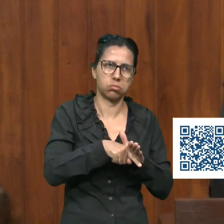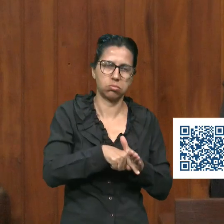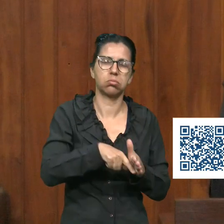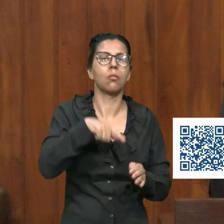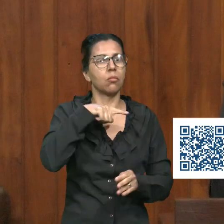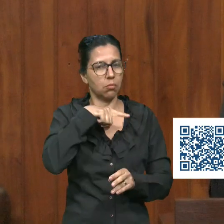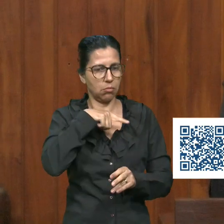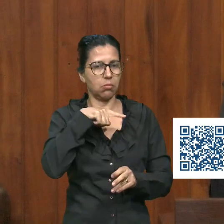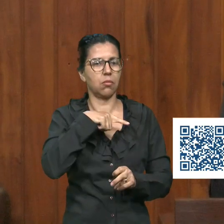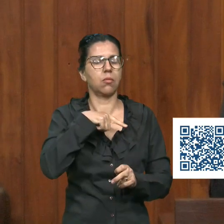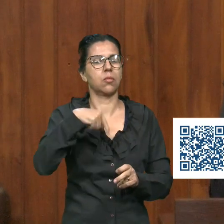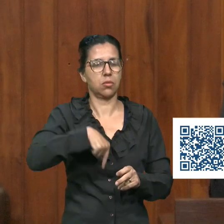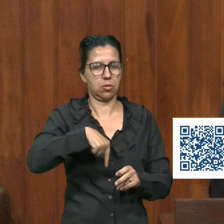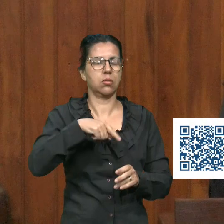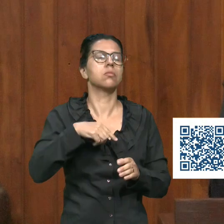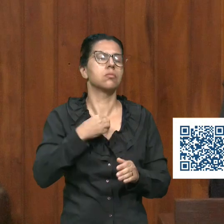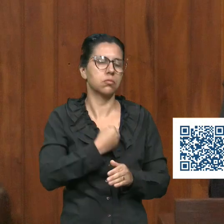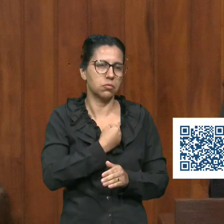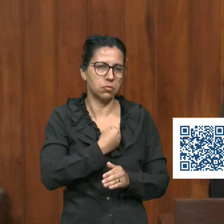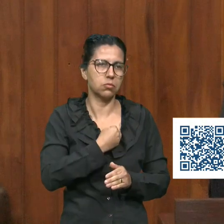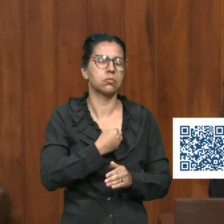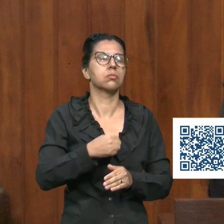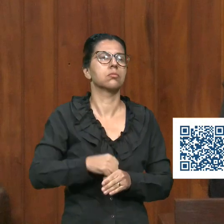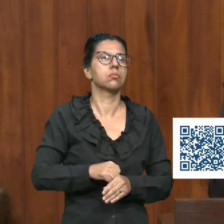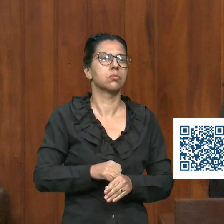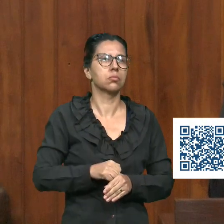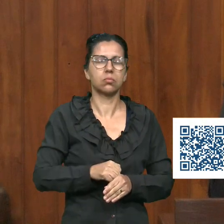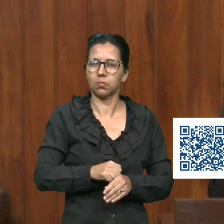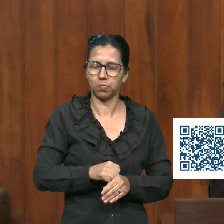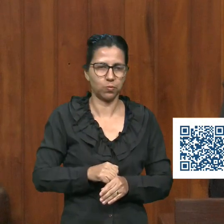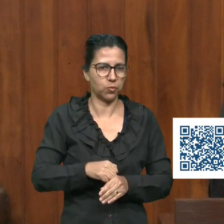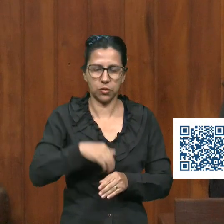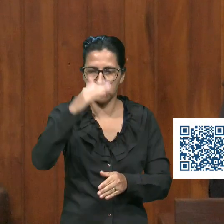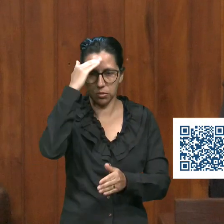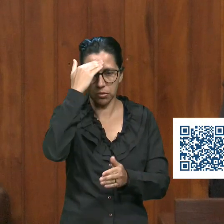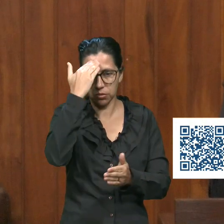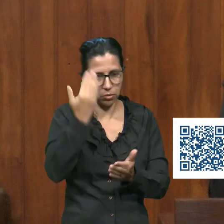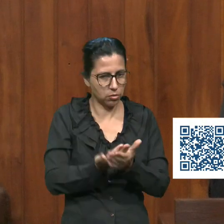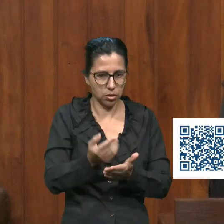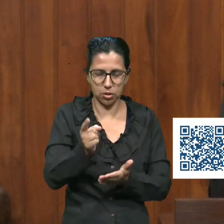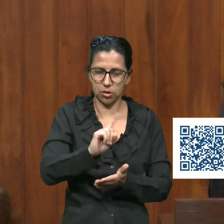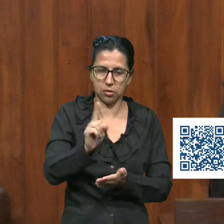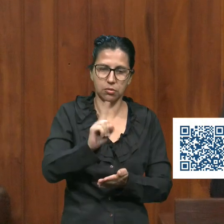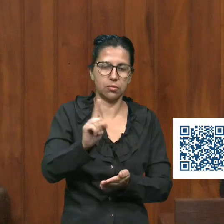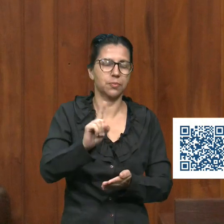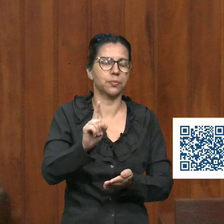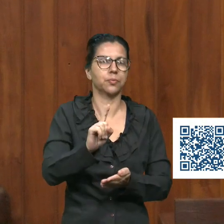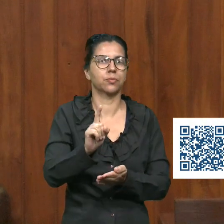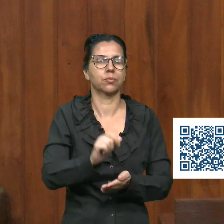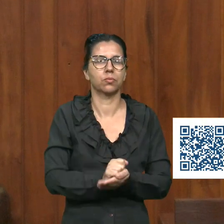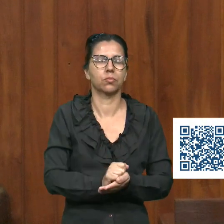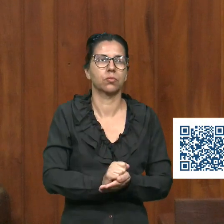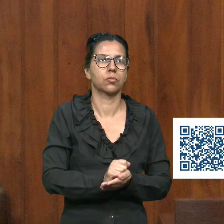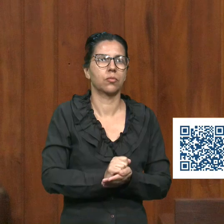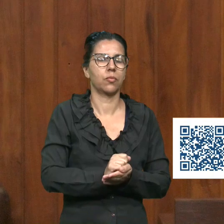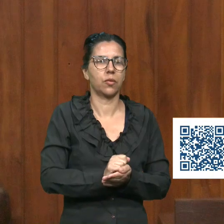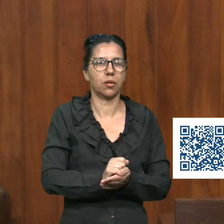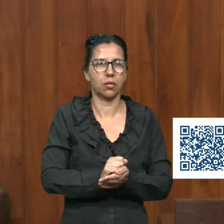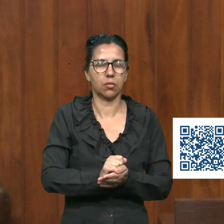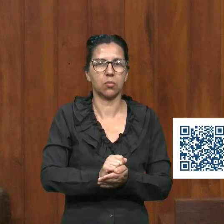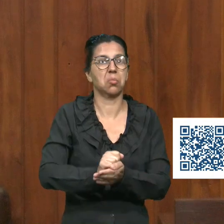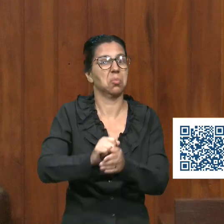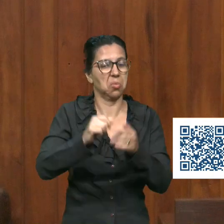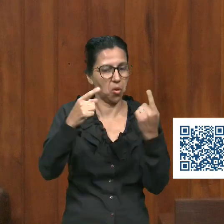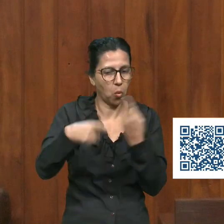teve. Essa casa teve. É um absurdo, no meu entender, essa sequência de denúncias,